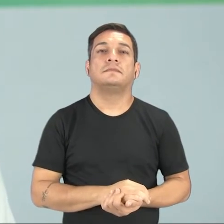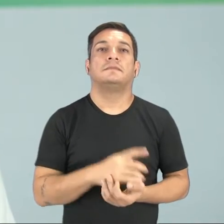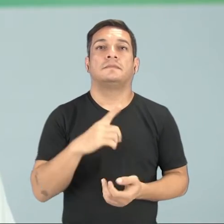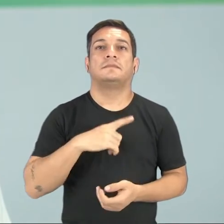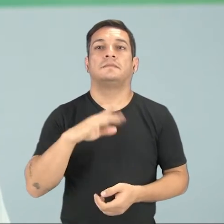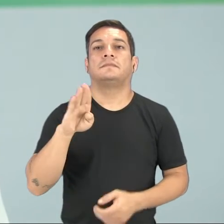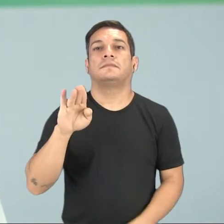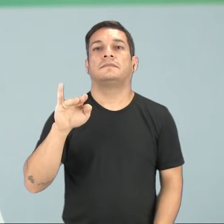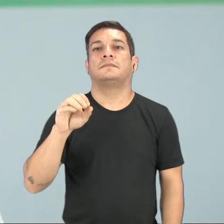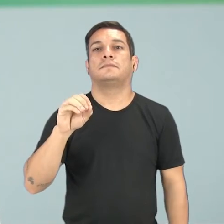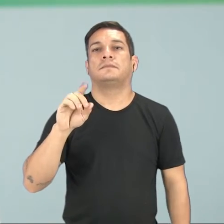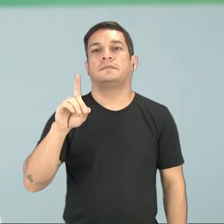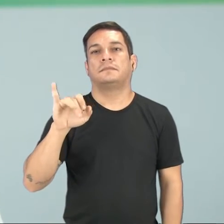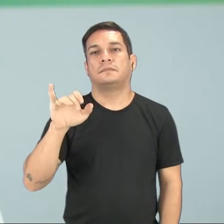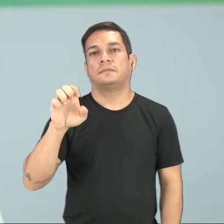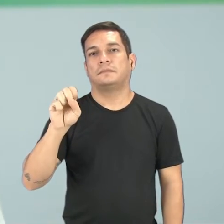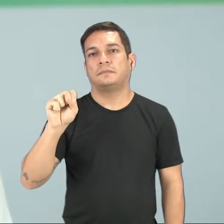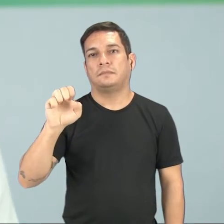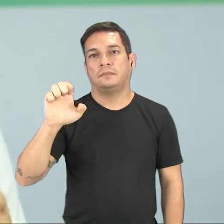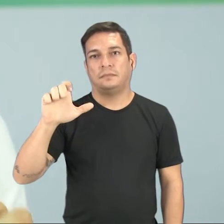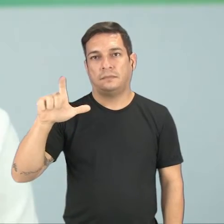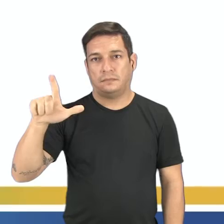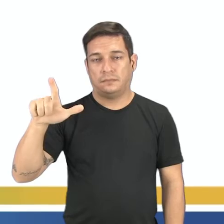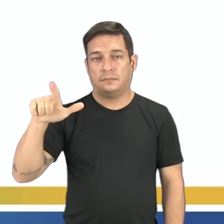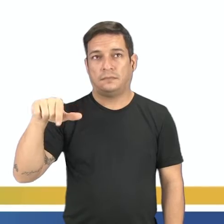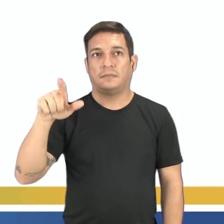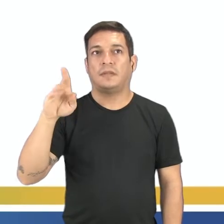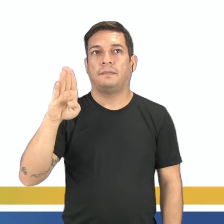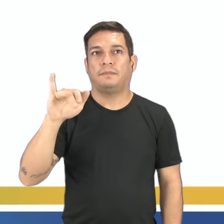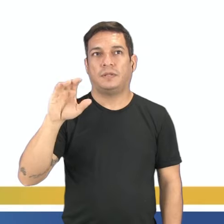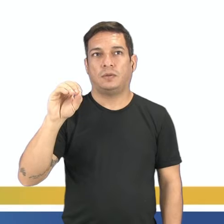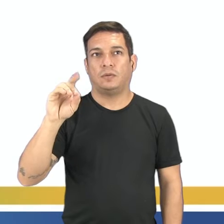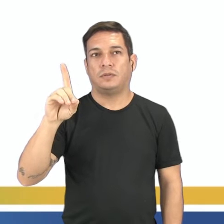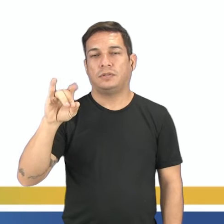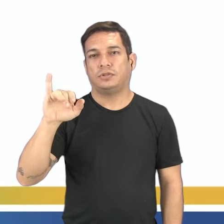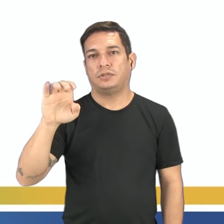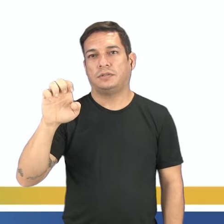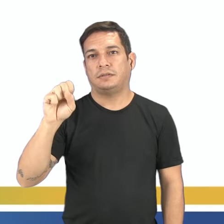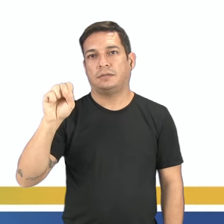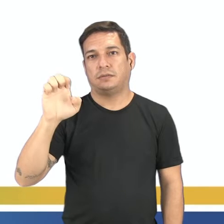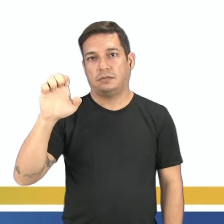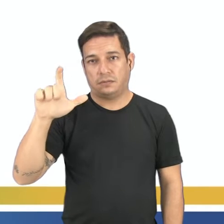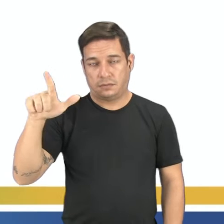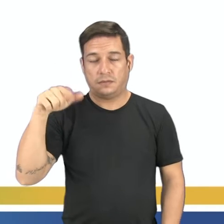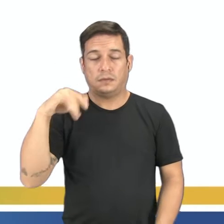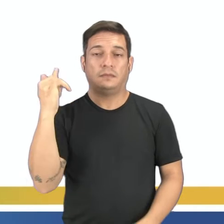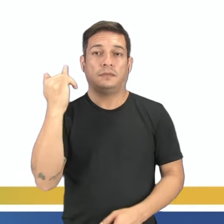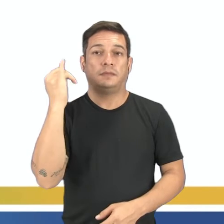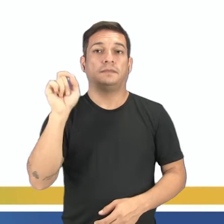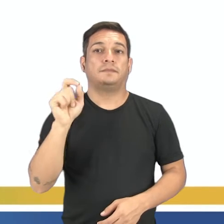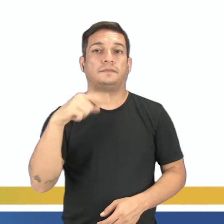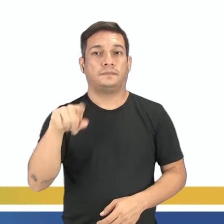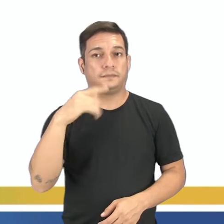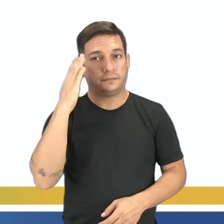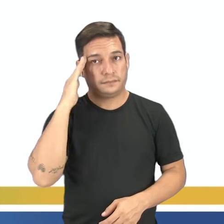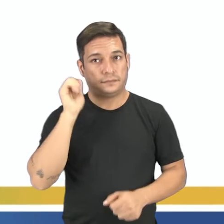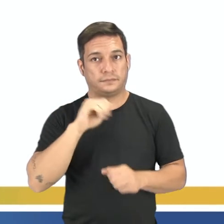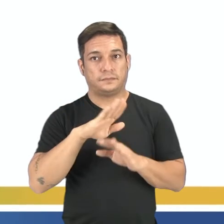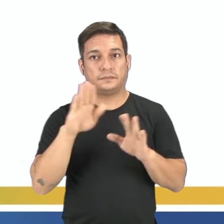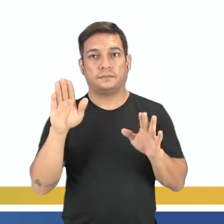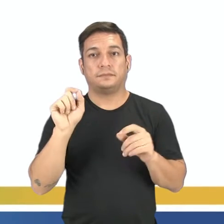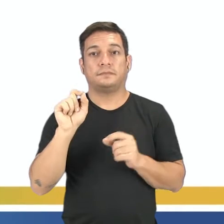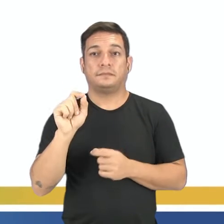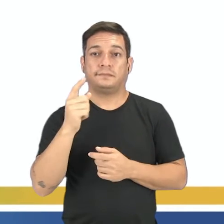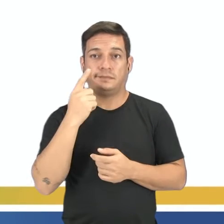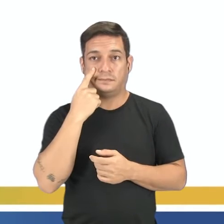Nós temos o biodiesel, não é diesel, é biodiesel. É muito importante com que você entenda.